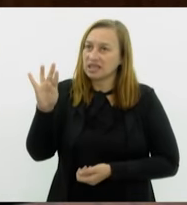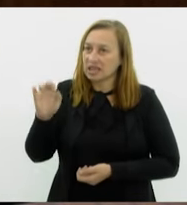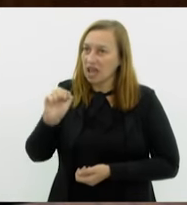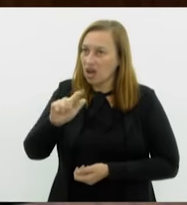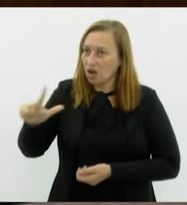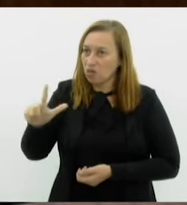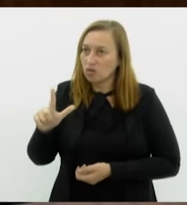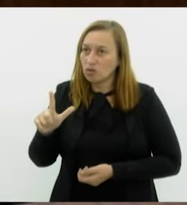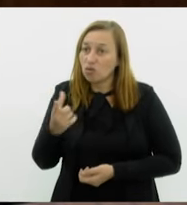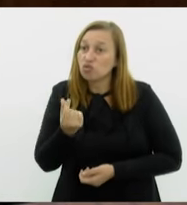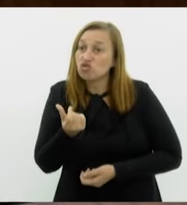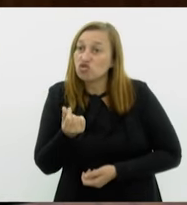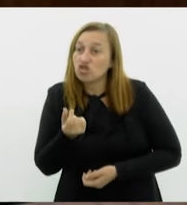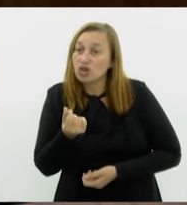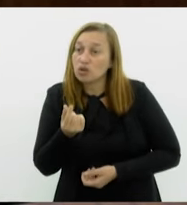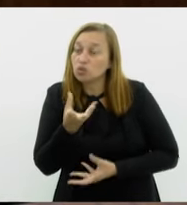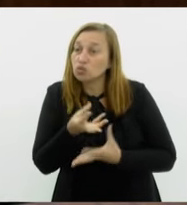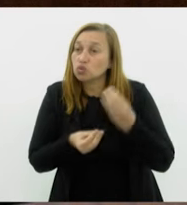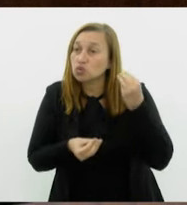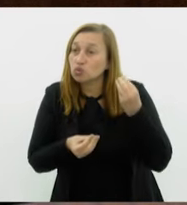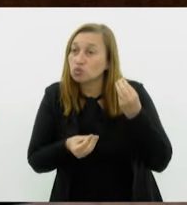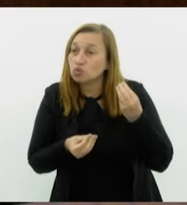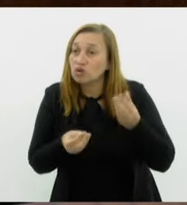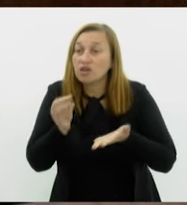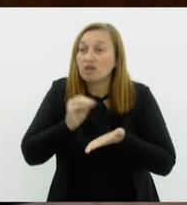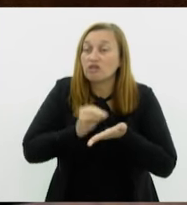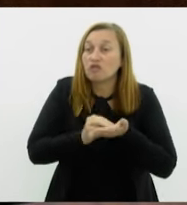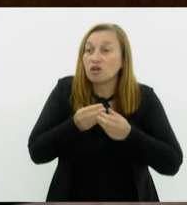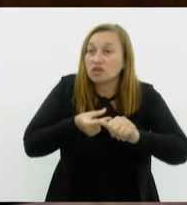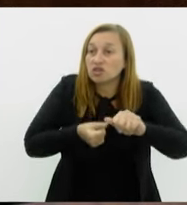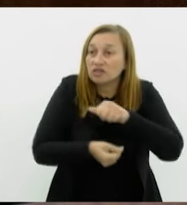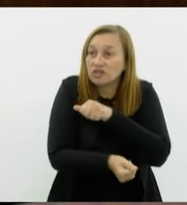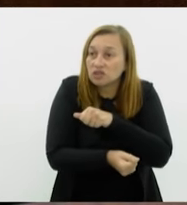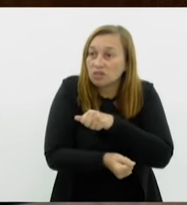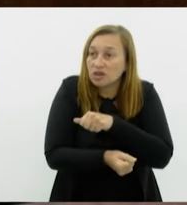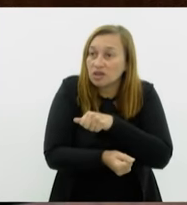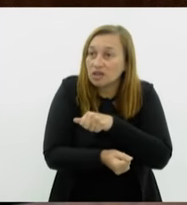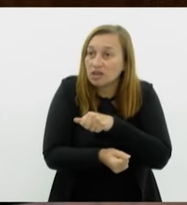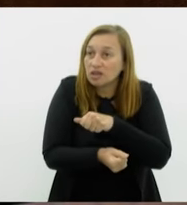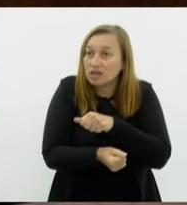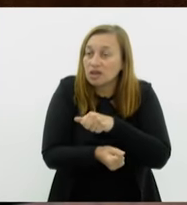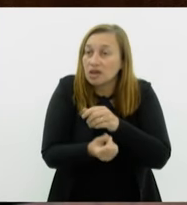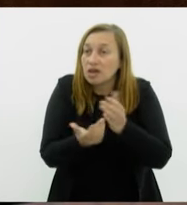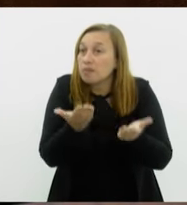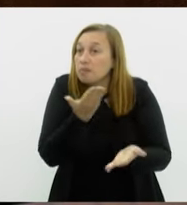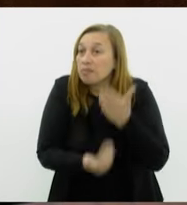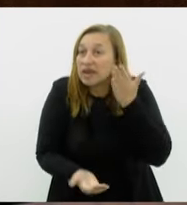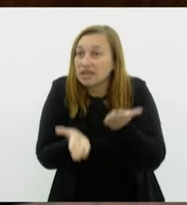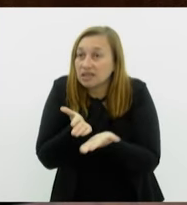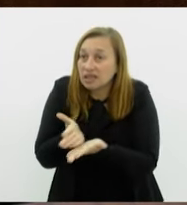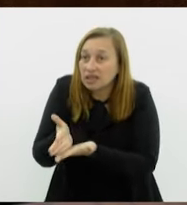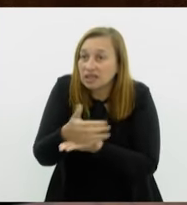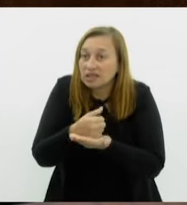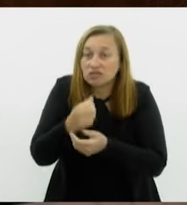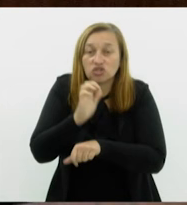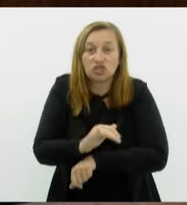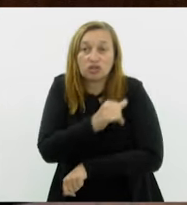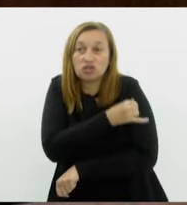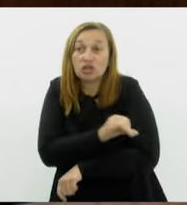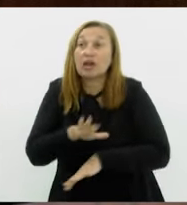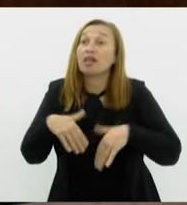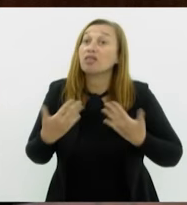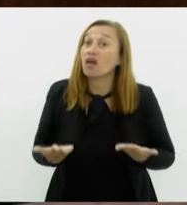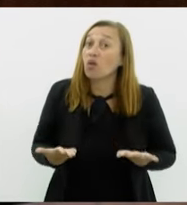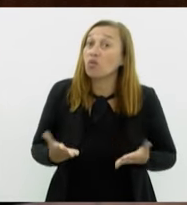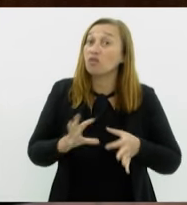seja torrado, falta de investimento e, inevitavelmente, queda de arrecadação do estado do Rio de Janeiro. Então, deixo